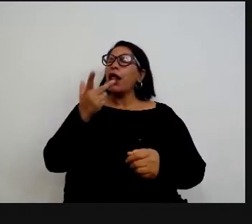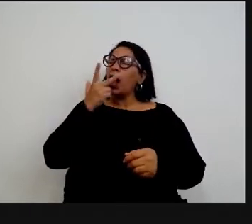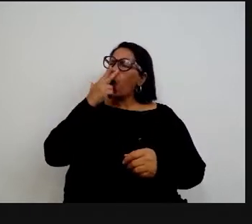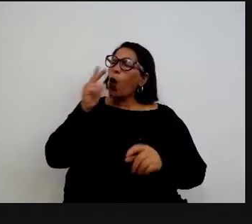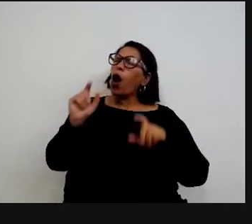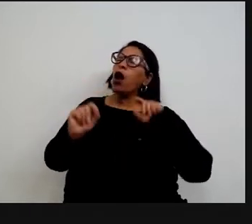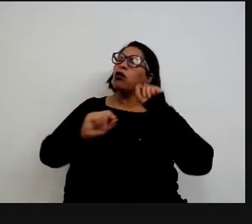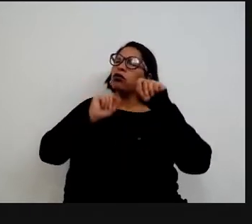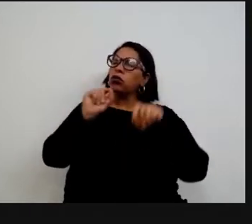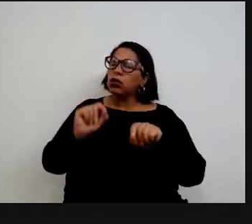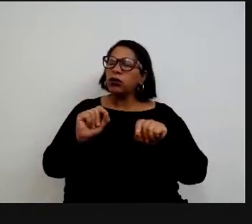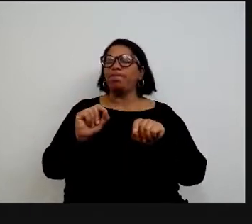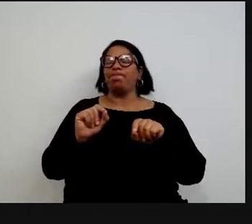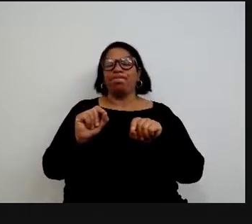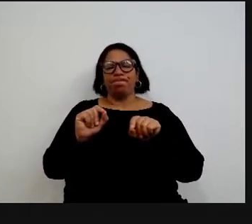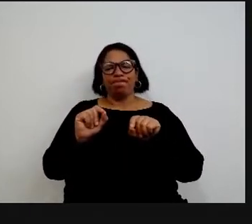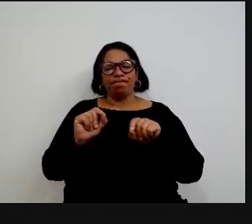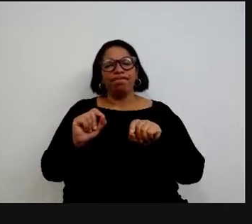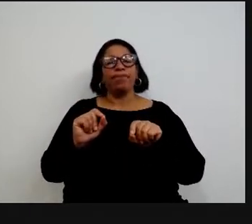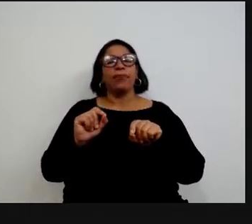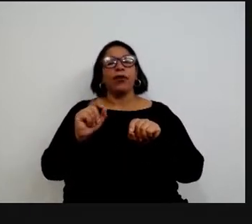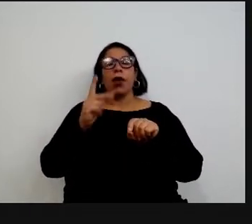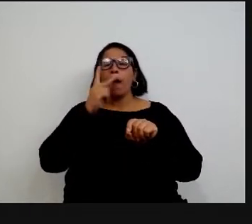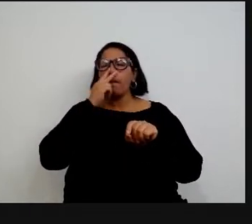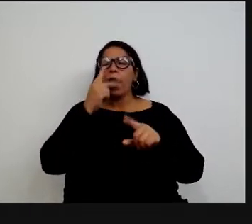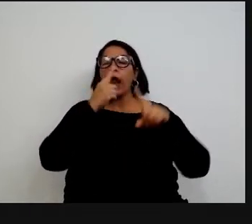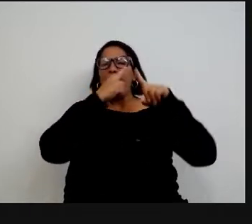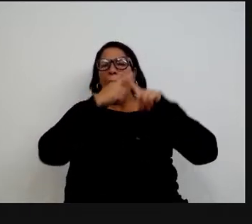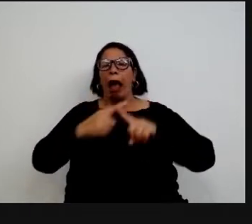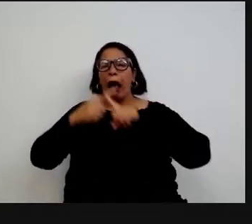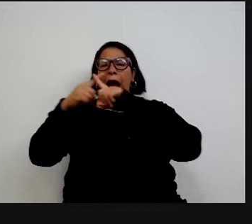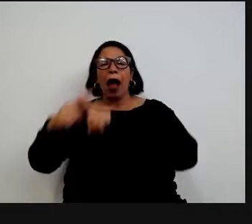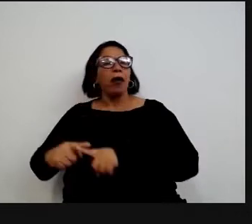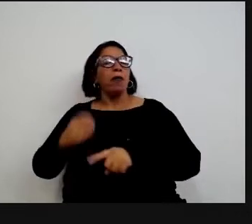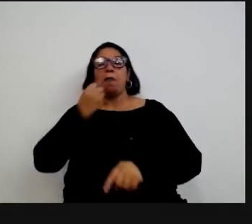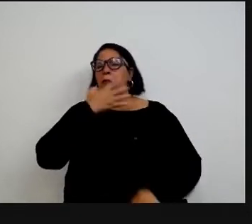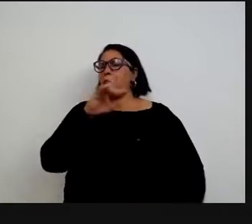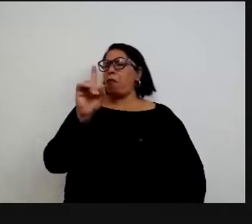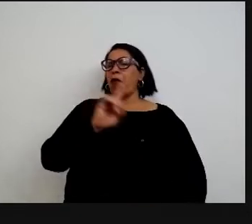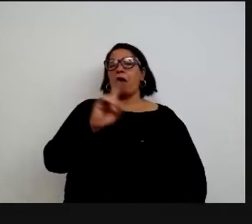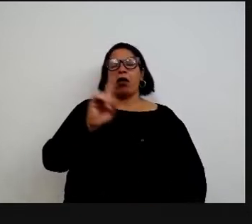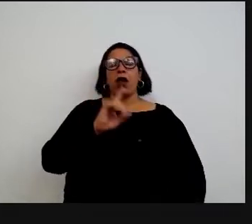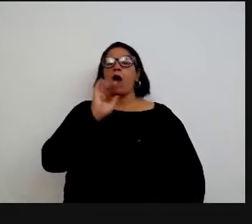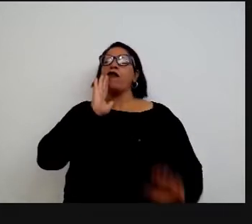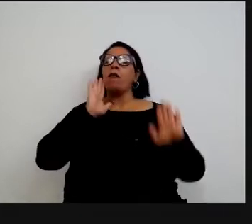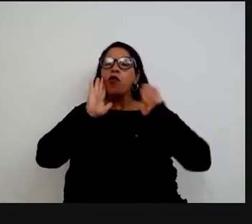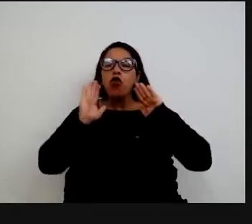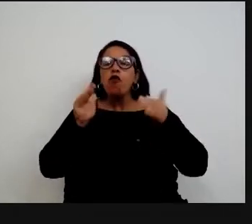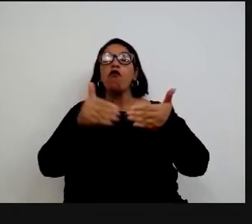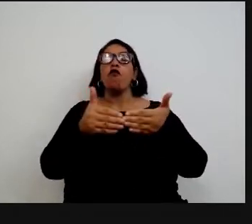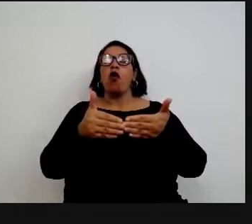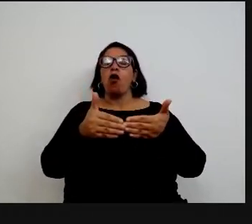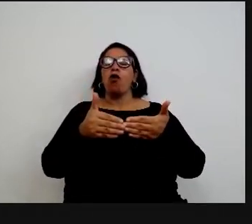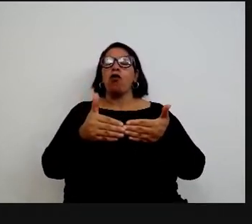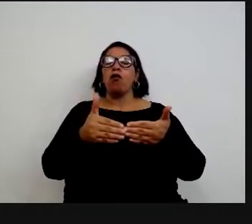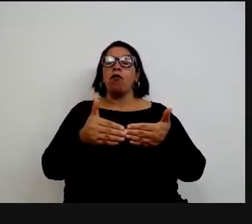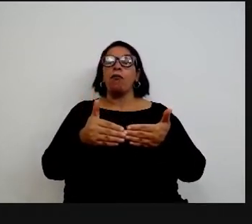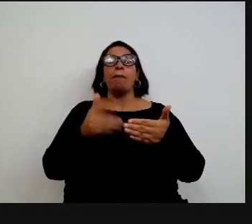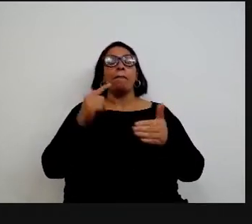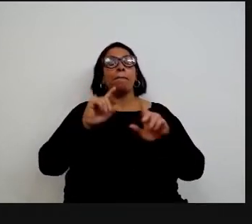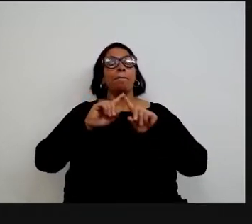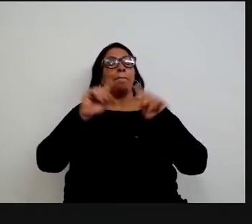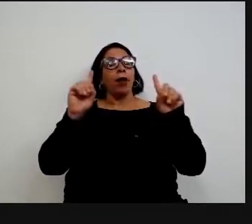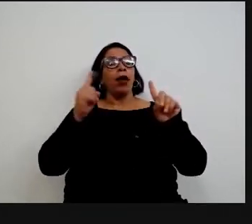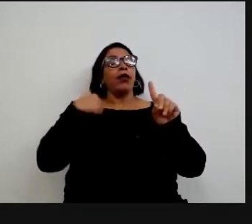impressão que a gente está numa concorrência desleal, principalmente da atenção, do foco, mas a gente